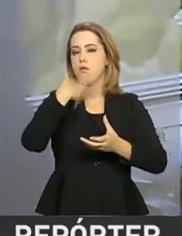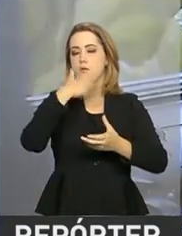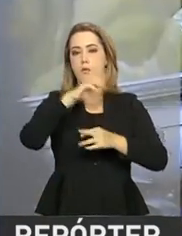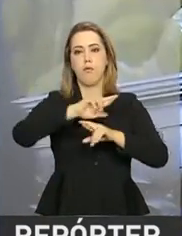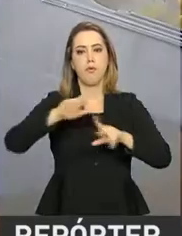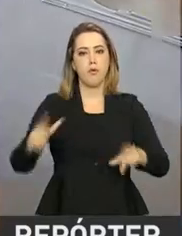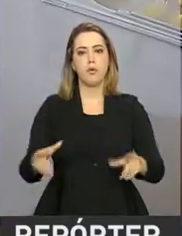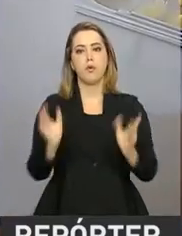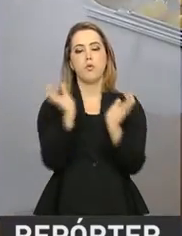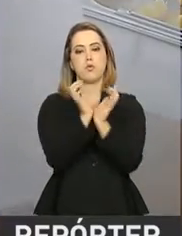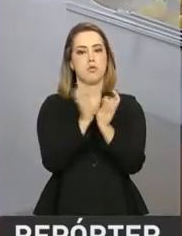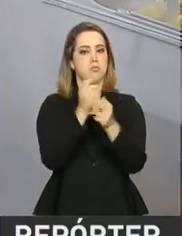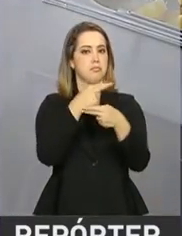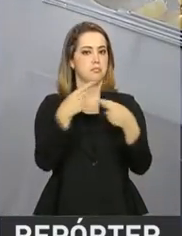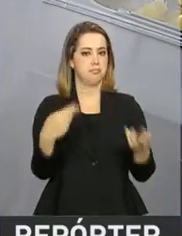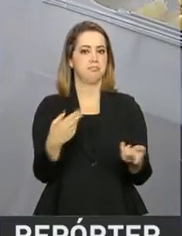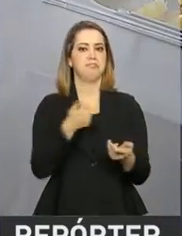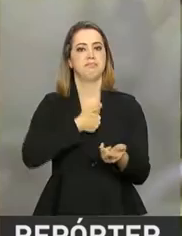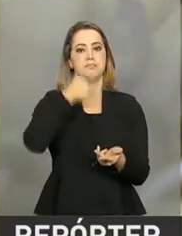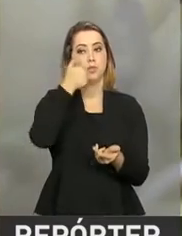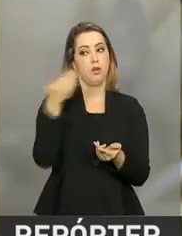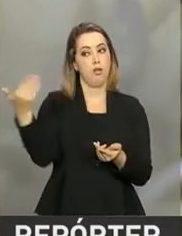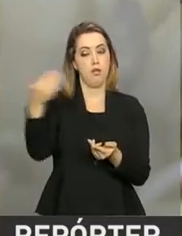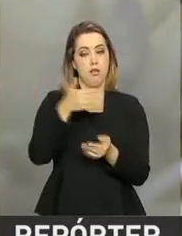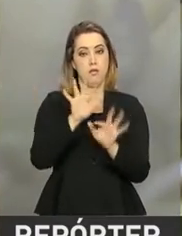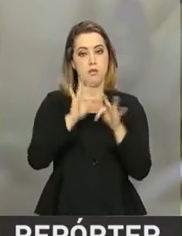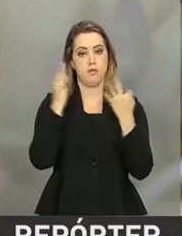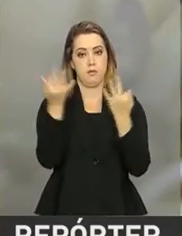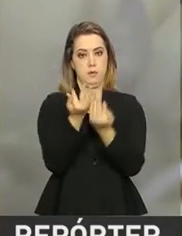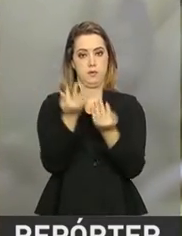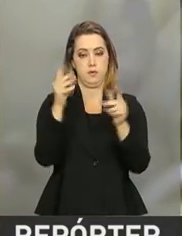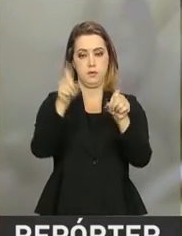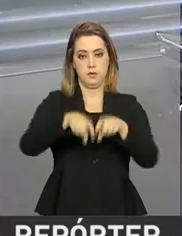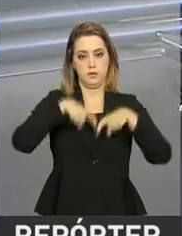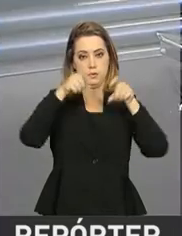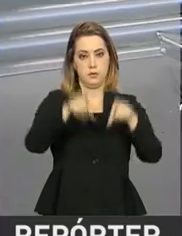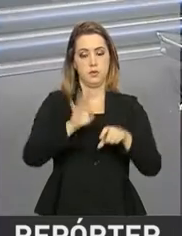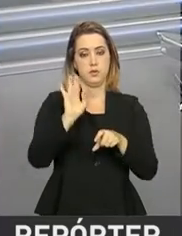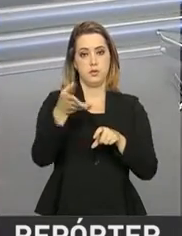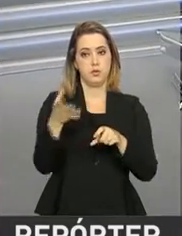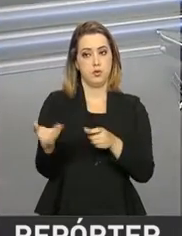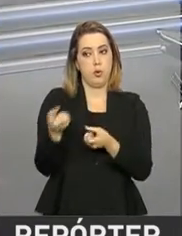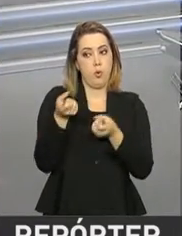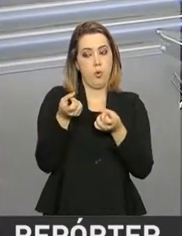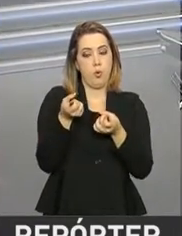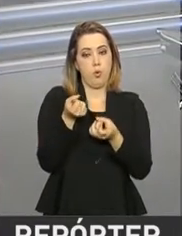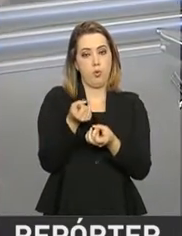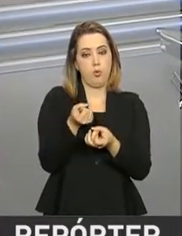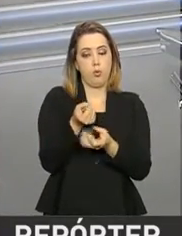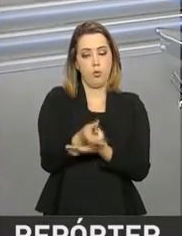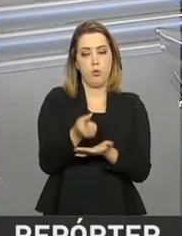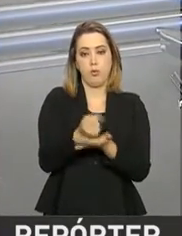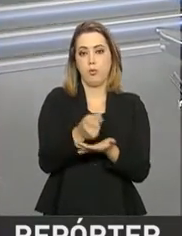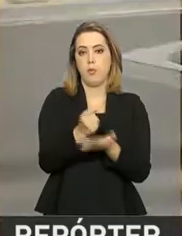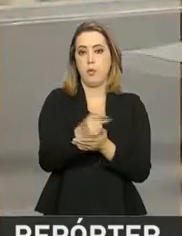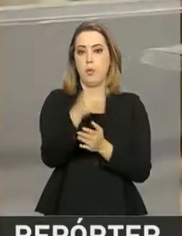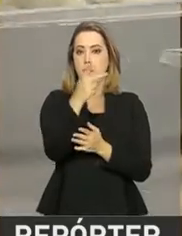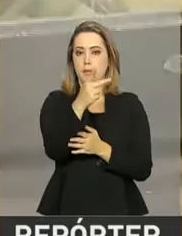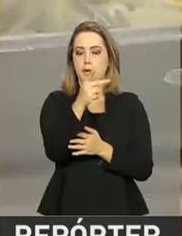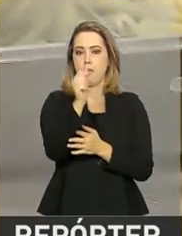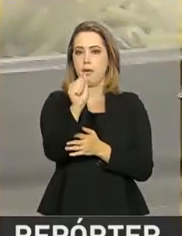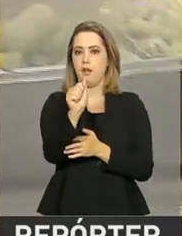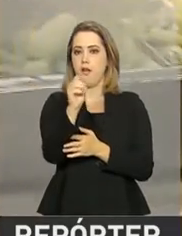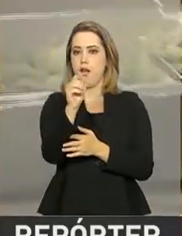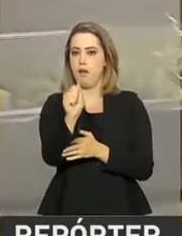do produtor desde o ano passado o restaurante faz parte do programa de aquisição de alimentos o paa garante